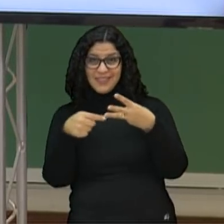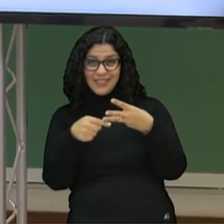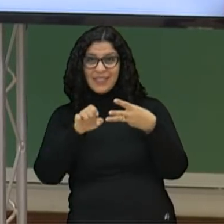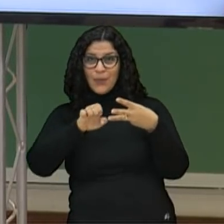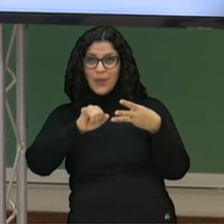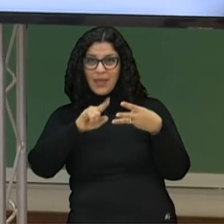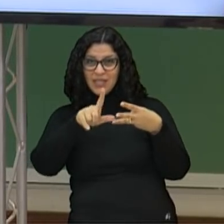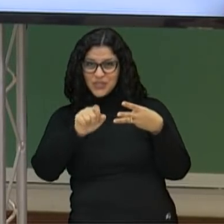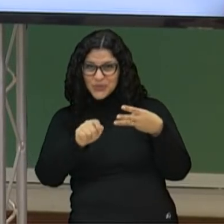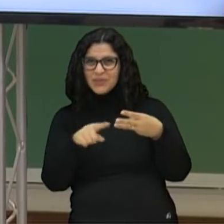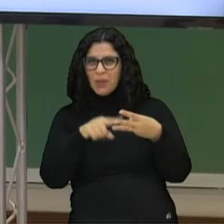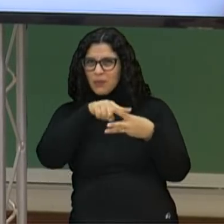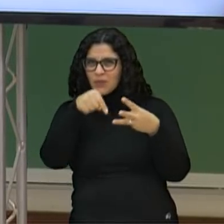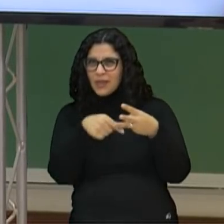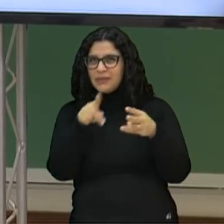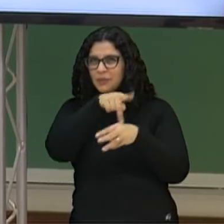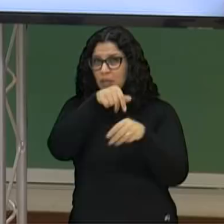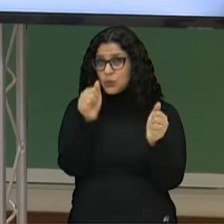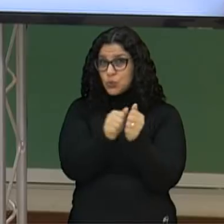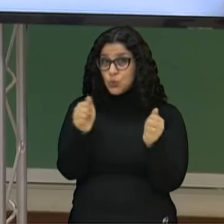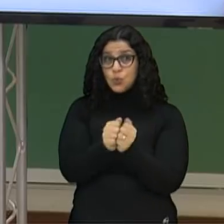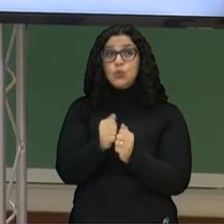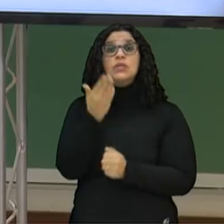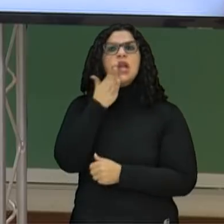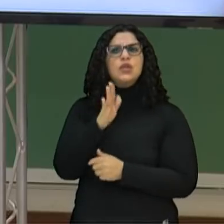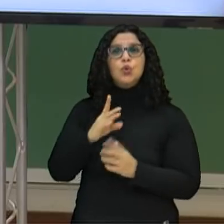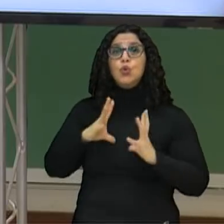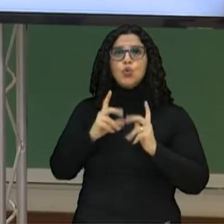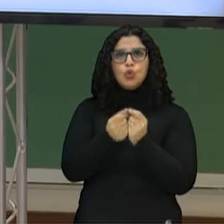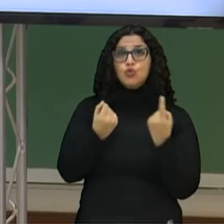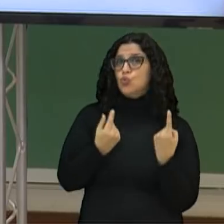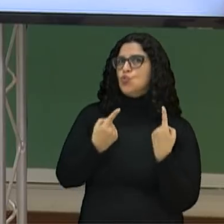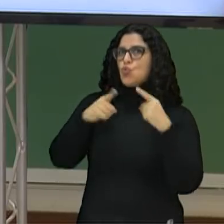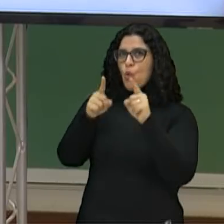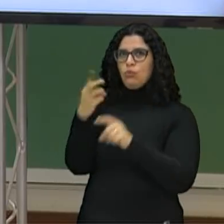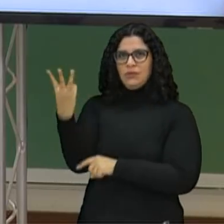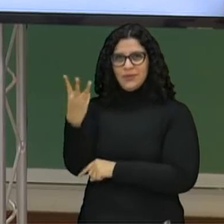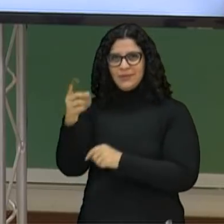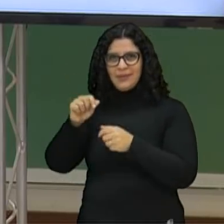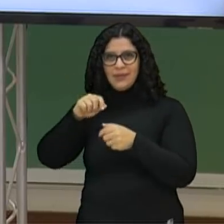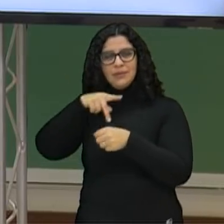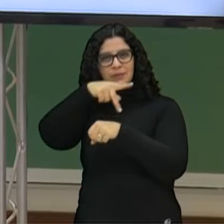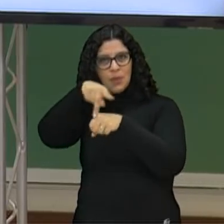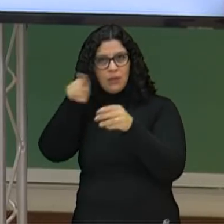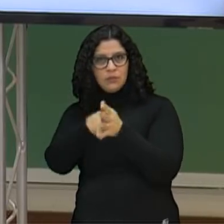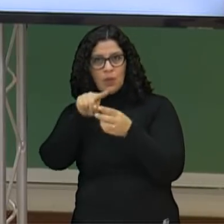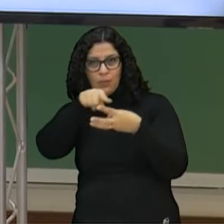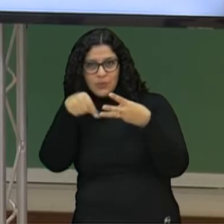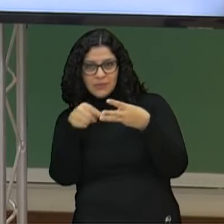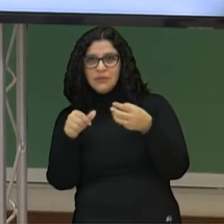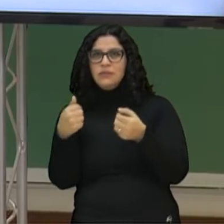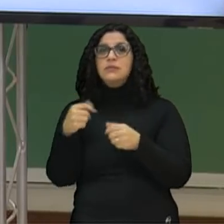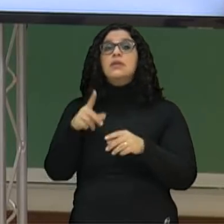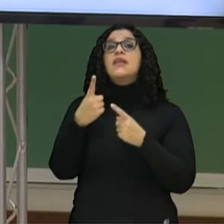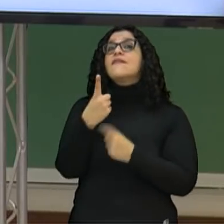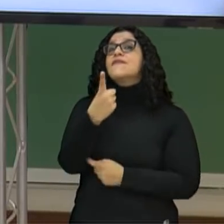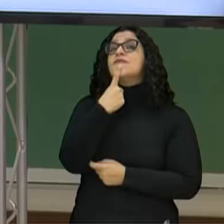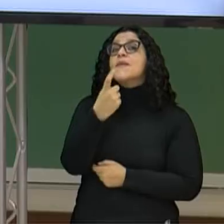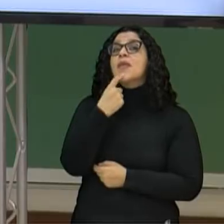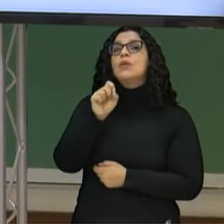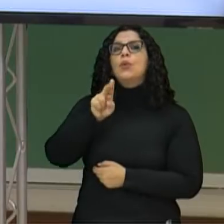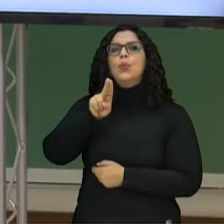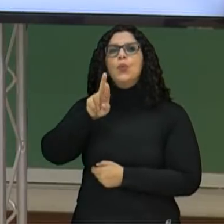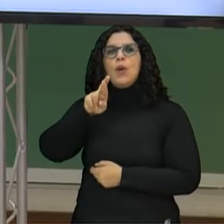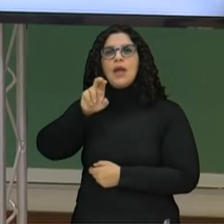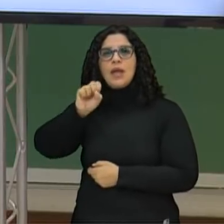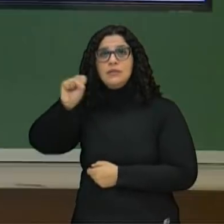os países que já haviam declarado guerra ao eixo, ou principalmente a Alemanha no caso, ainda em 1939, e em vermelho a União Soviética,